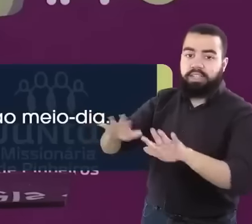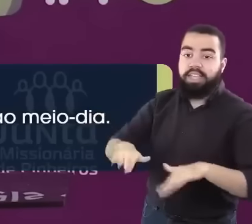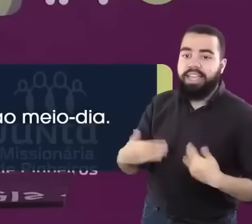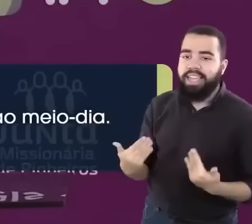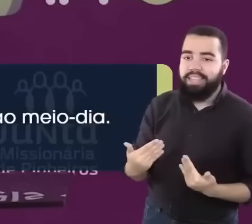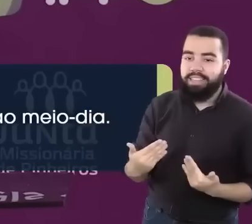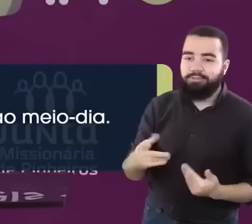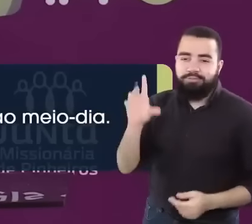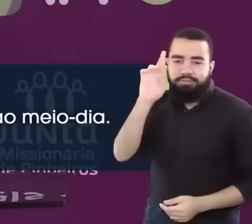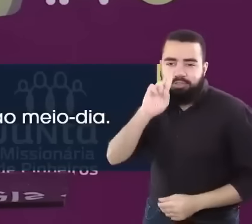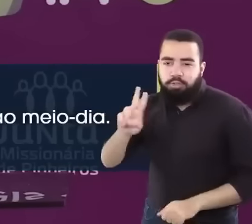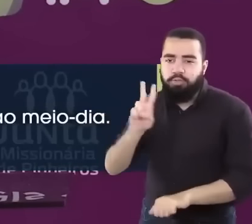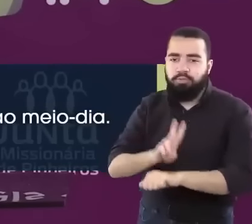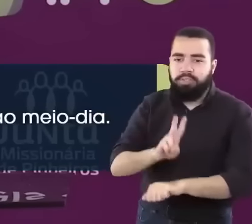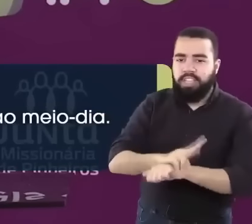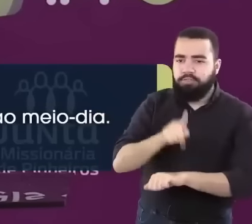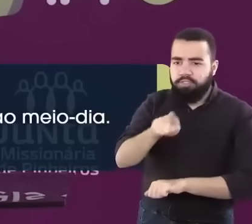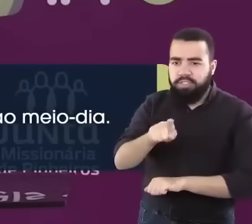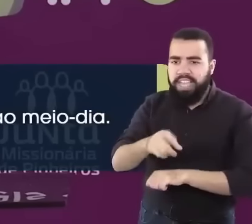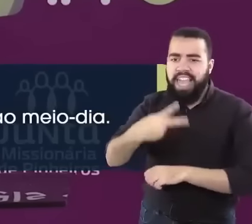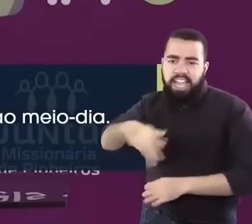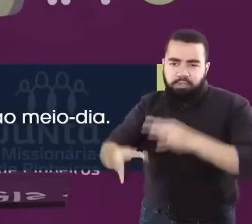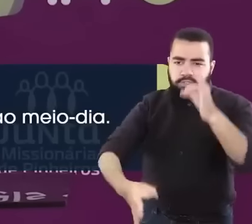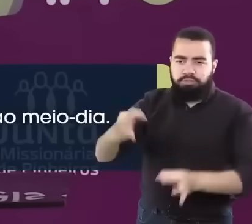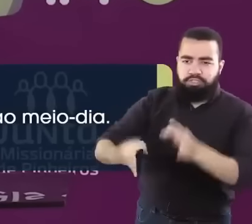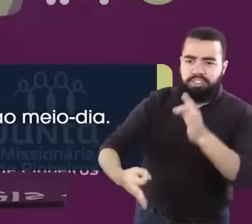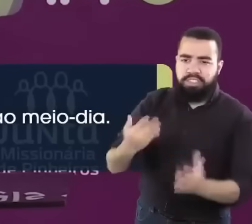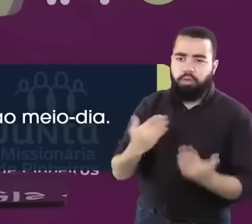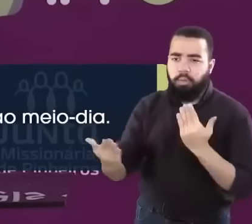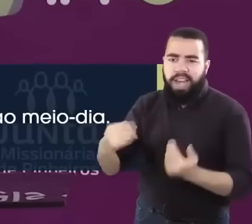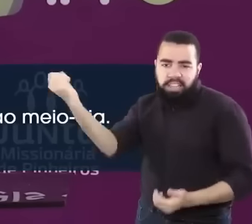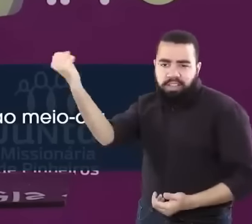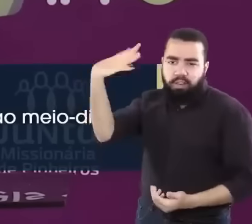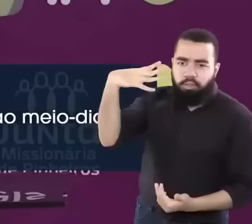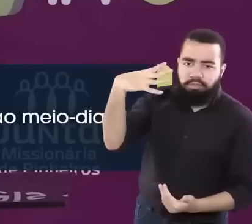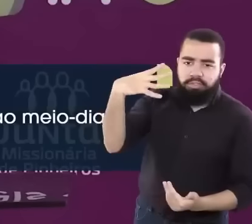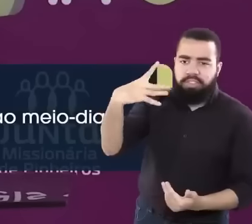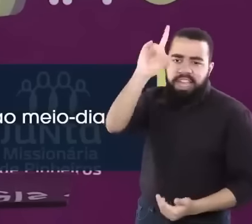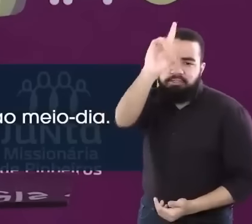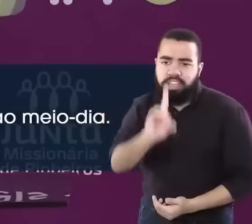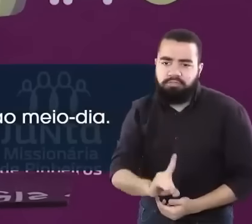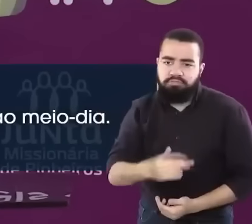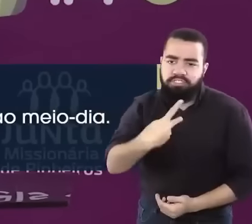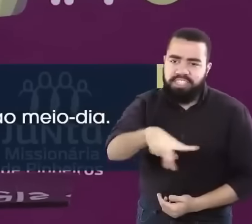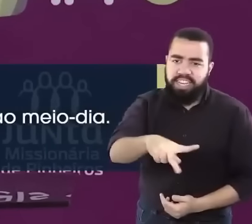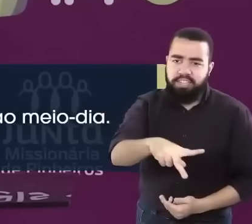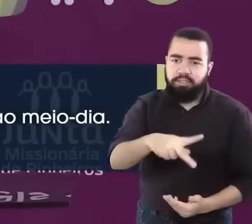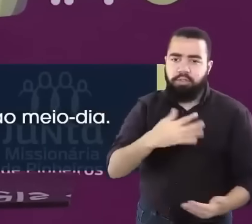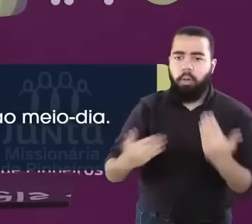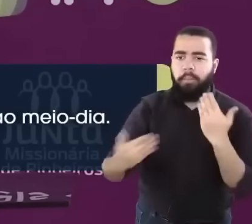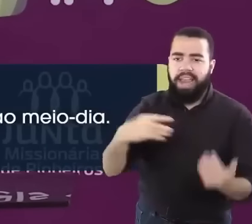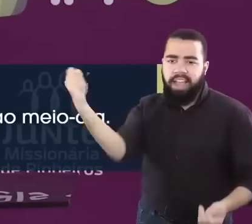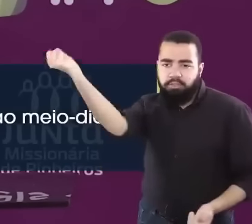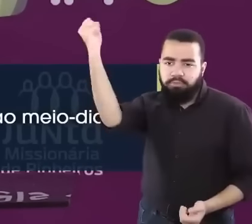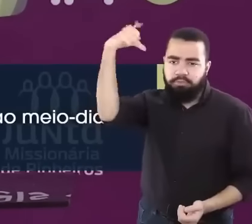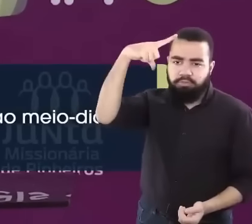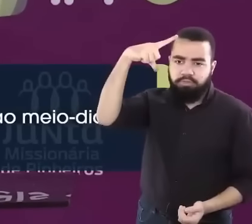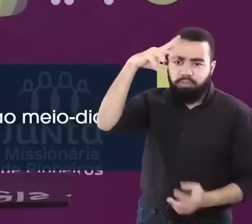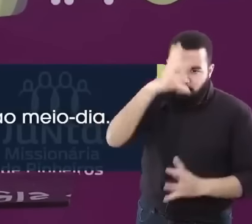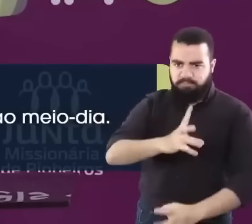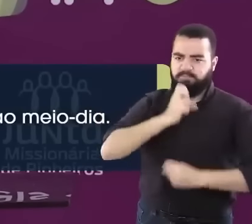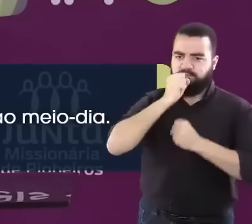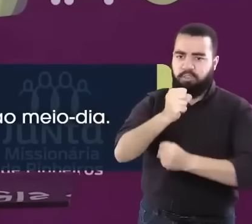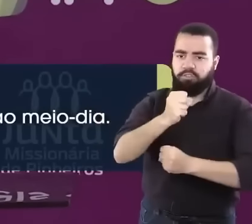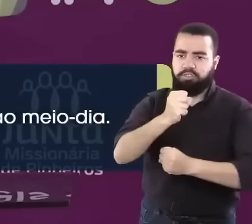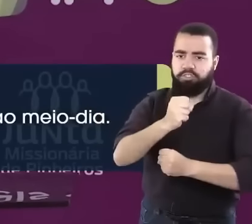a tua justiça como a luz e o teu direito como o Sol então confia